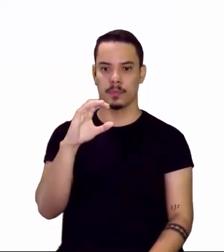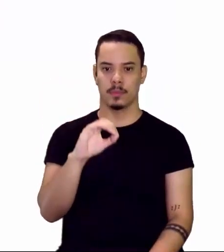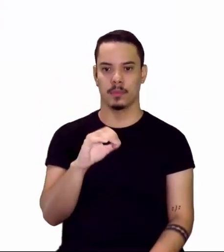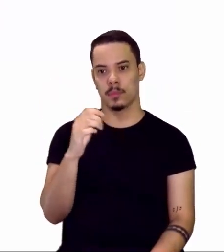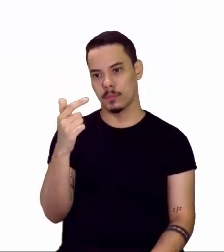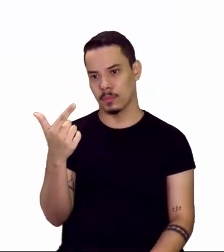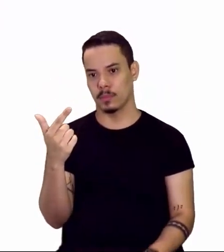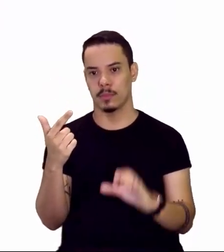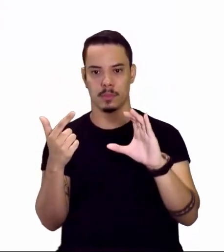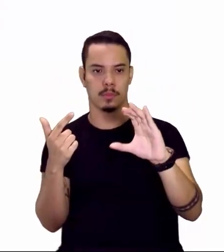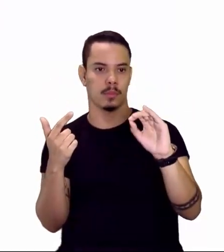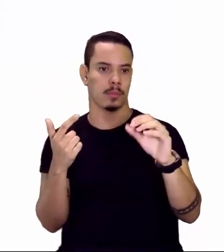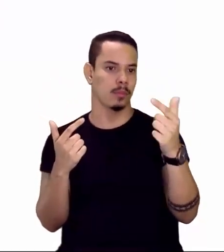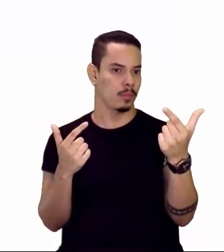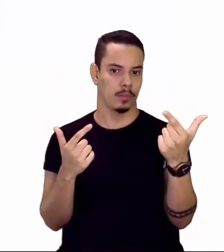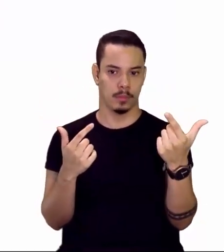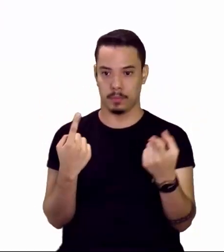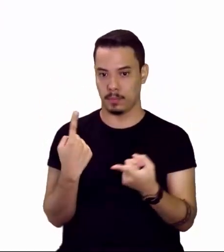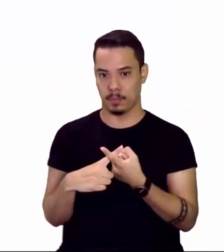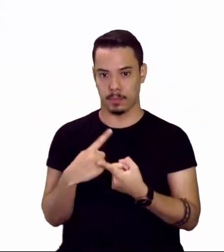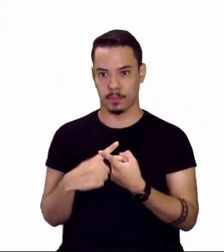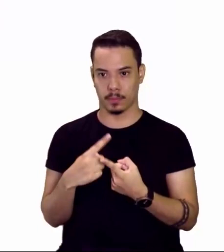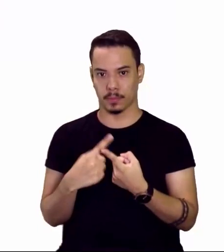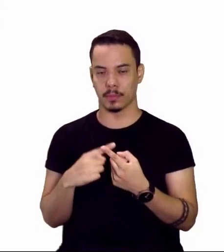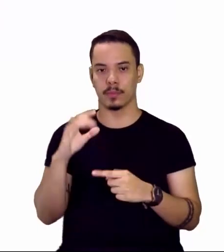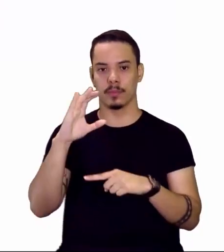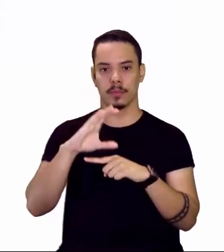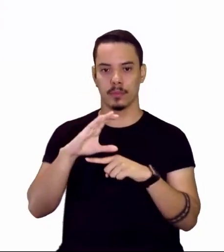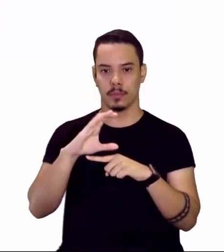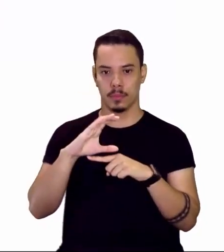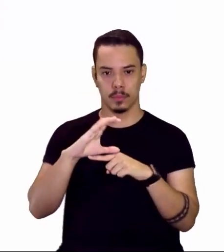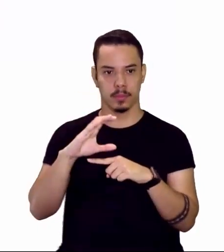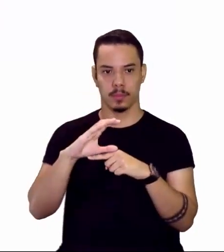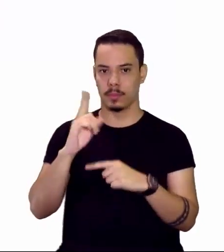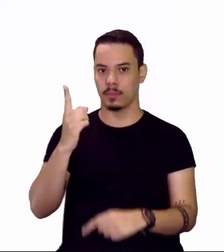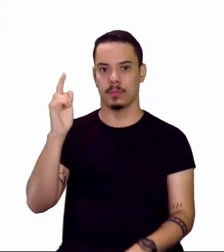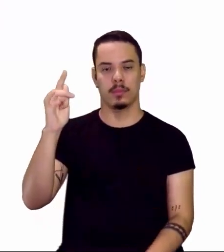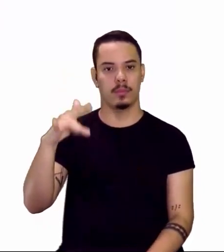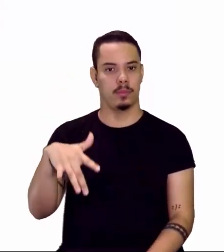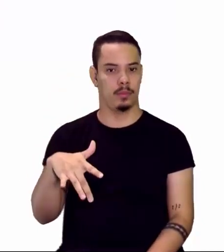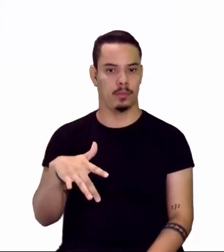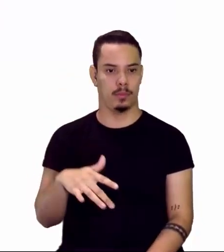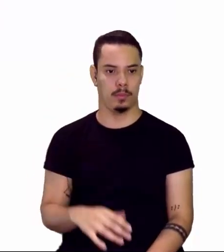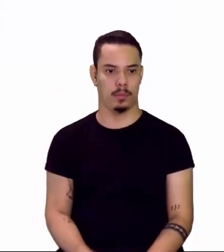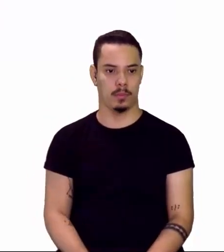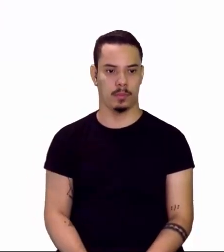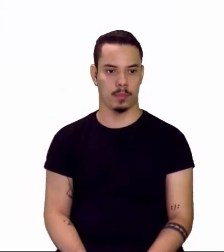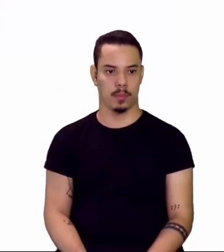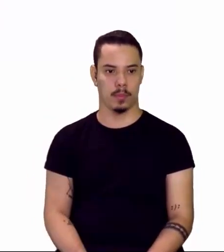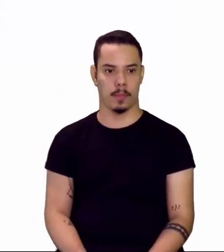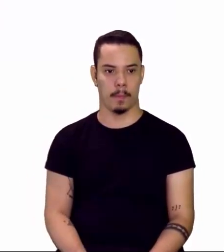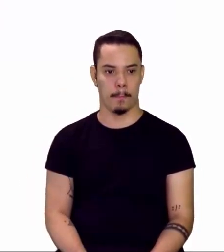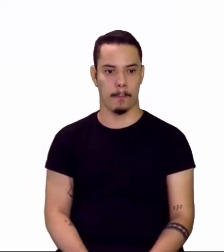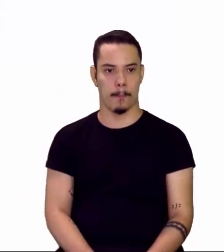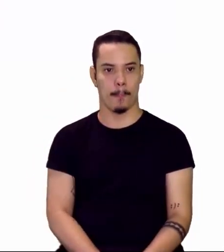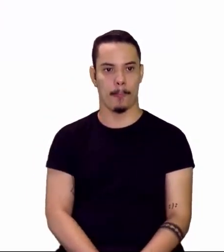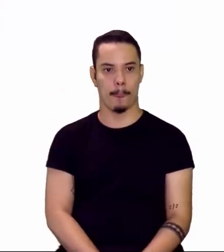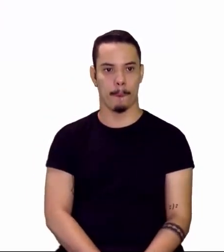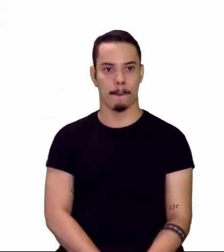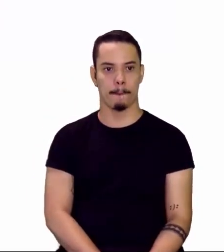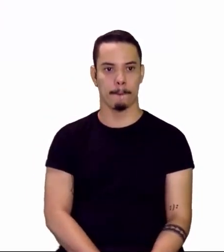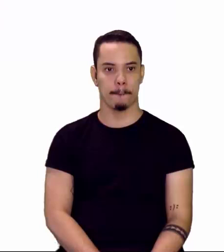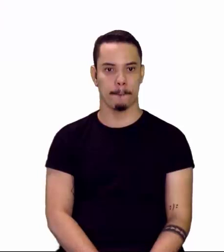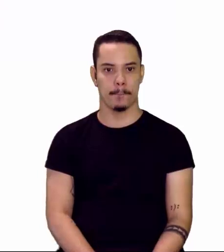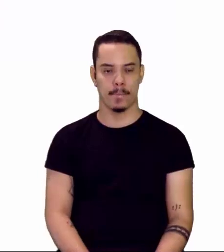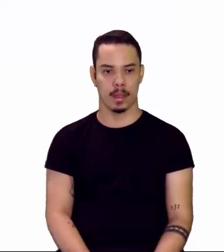CO2 linear. Por quê? Porque o carbono não sobrou par de elétrons. Na